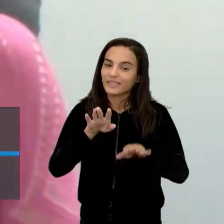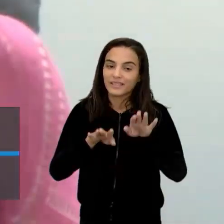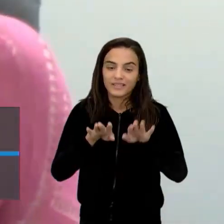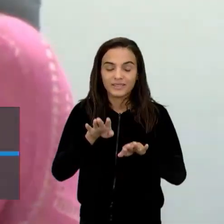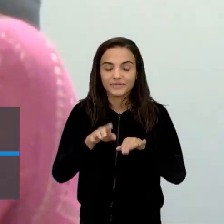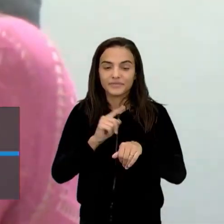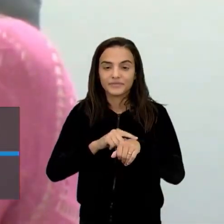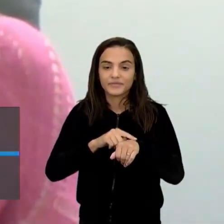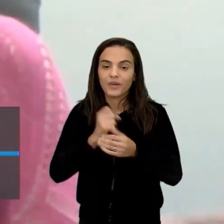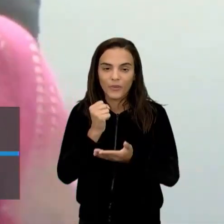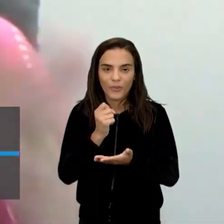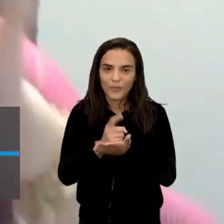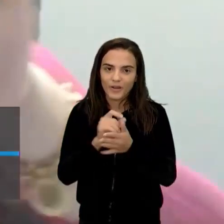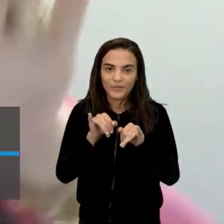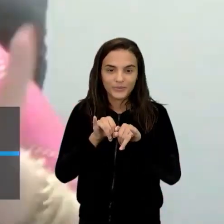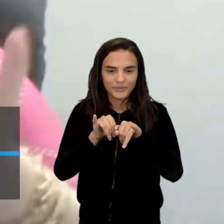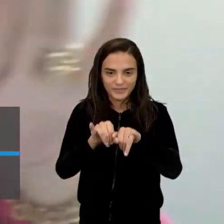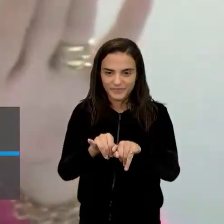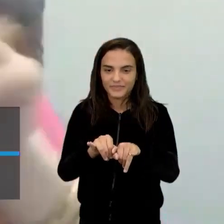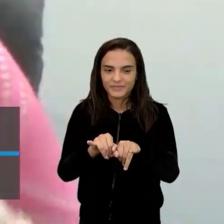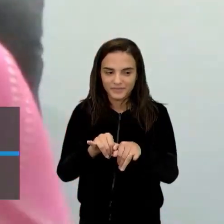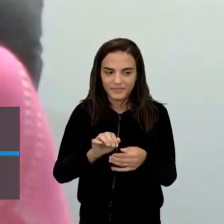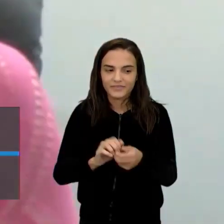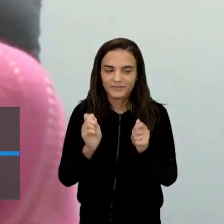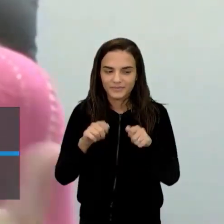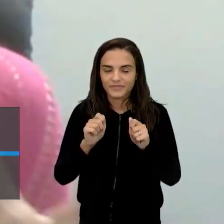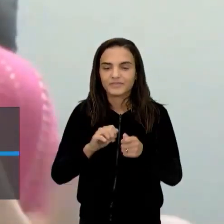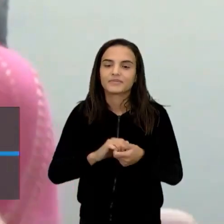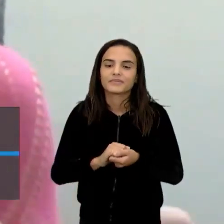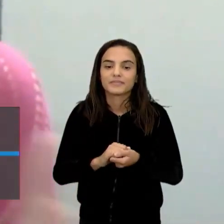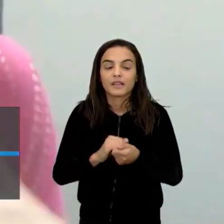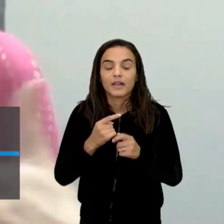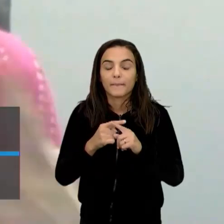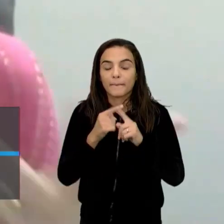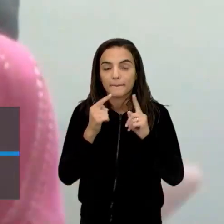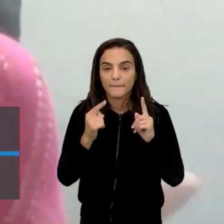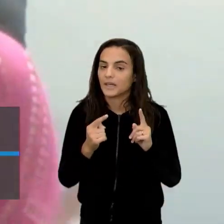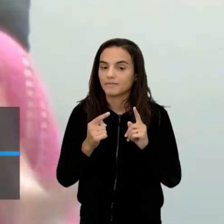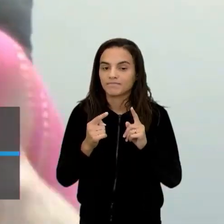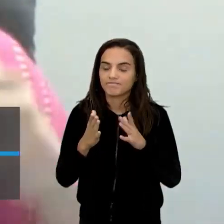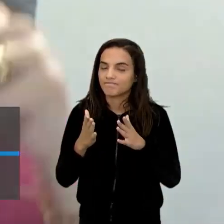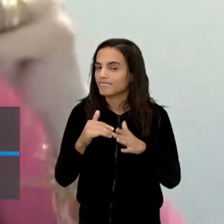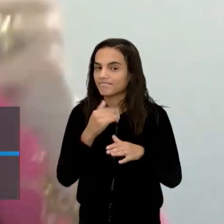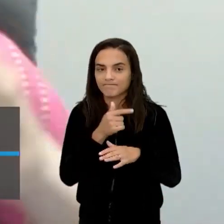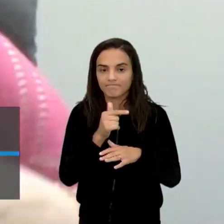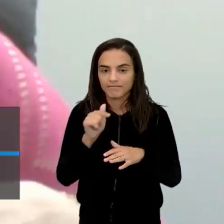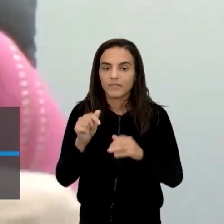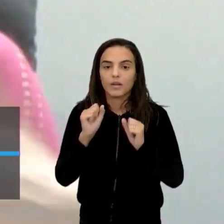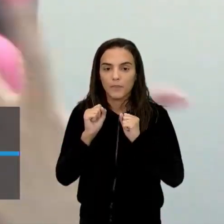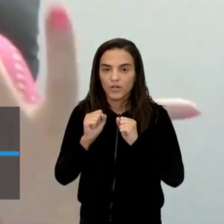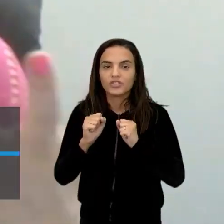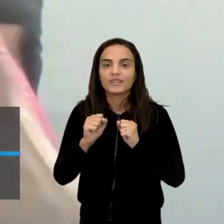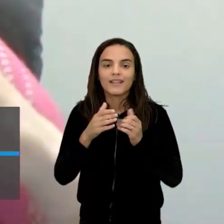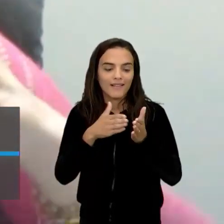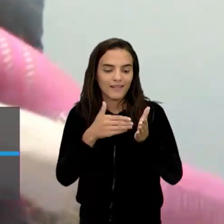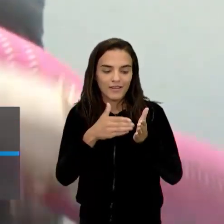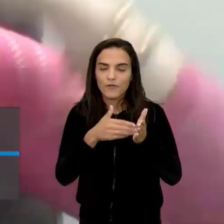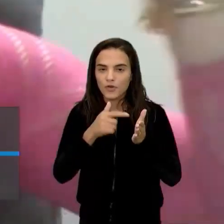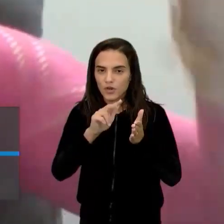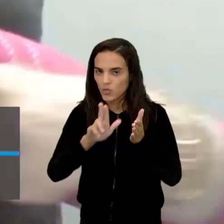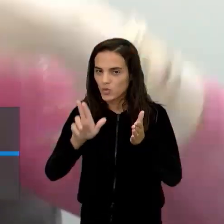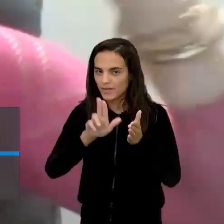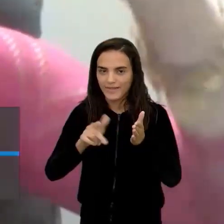tem para comprar no mercado, viu, gente? Até com o pezinho certinho. Mas nesse caso a gente não tem, a gente pode pegar os livros que não são